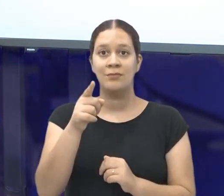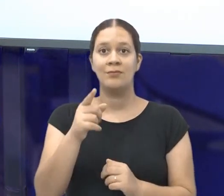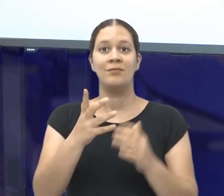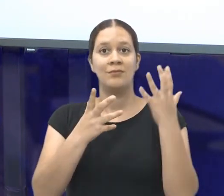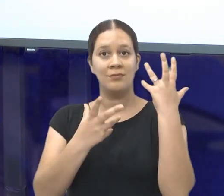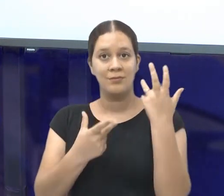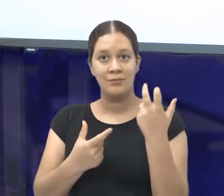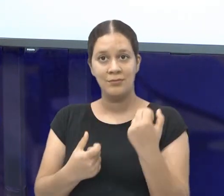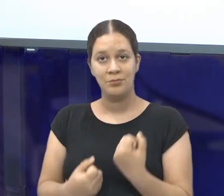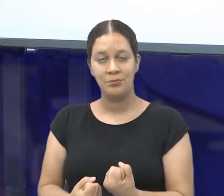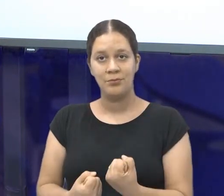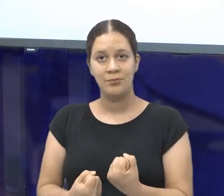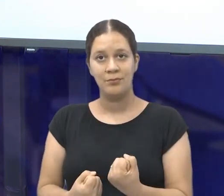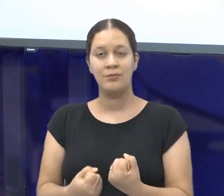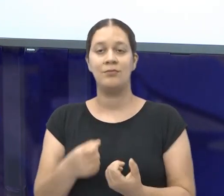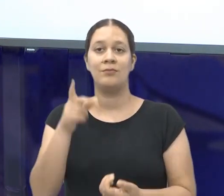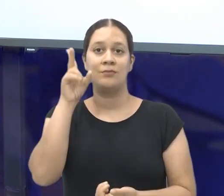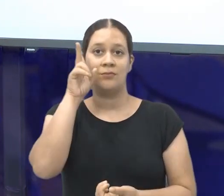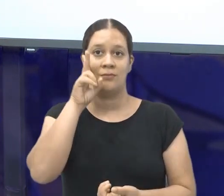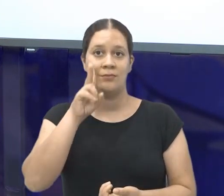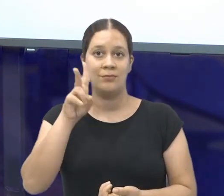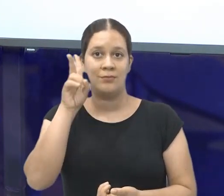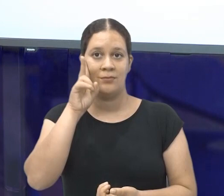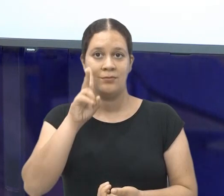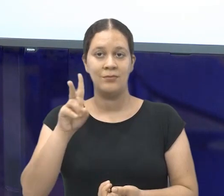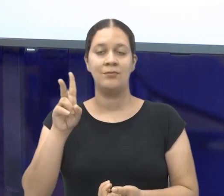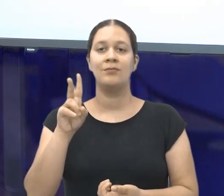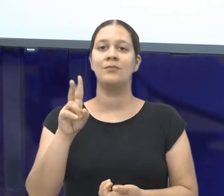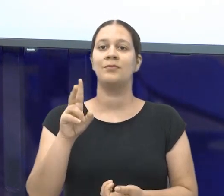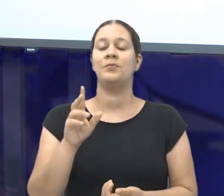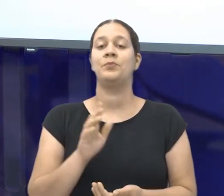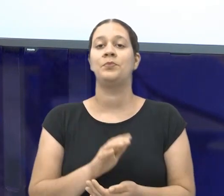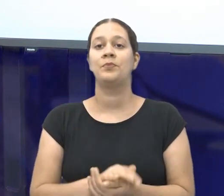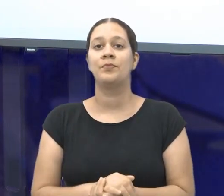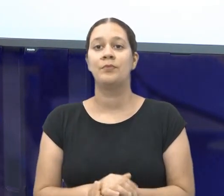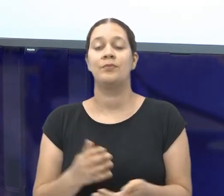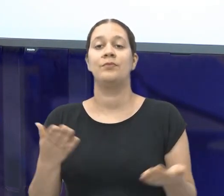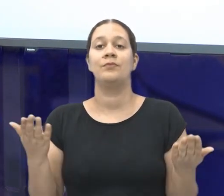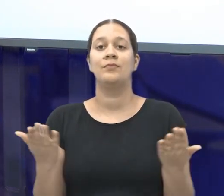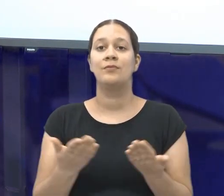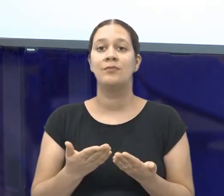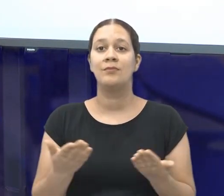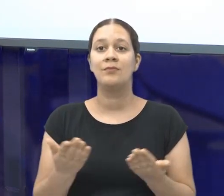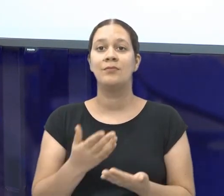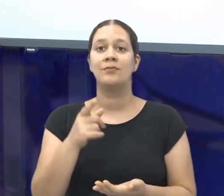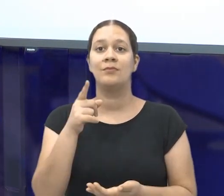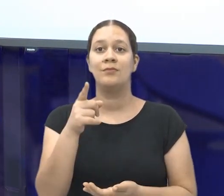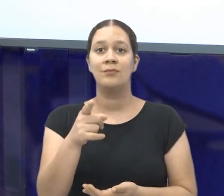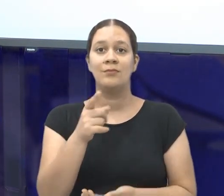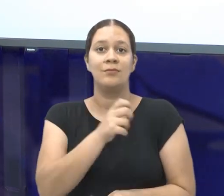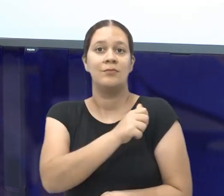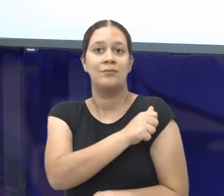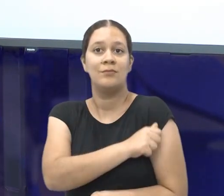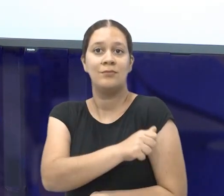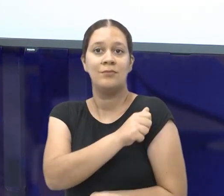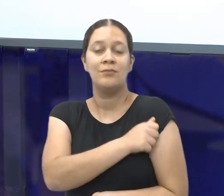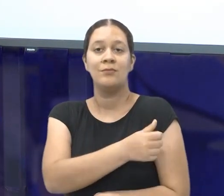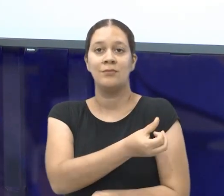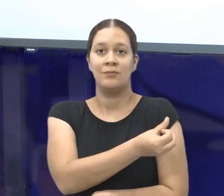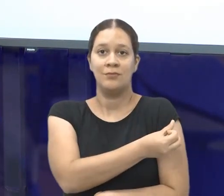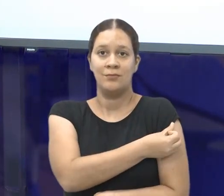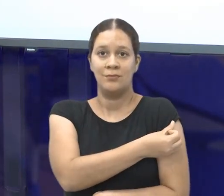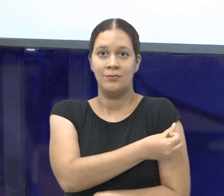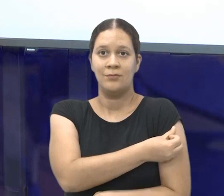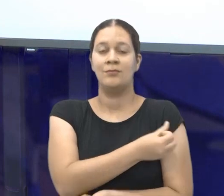recebeu. Só um lembrete. Essa correção de atividades agora é para você, aluno do 6º